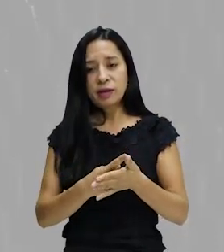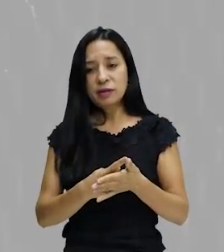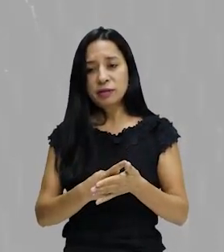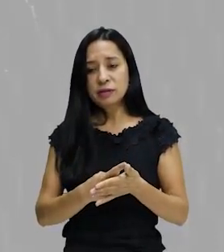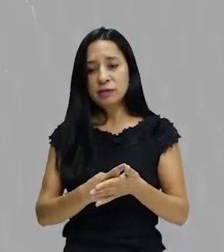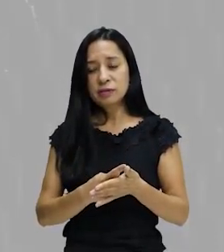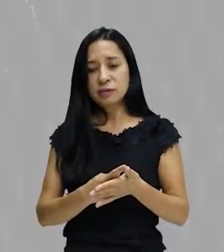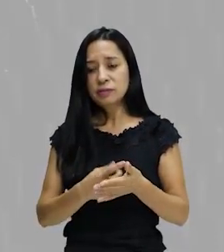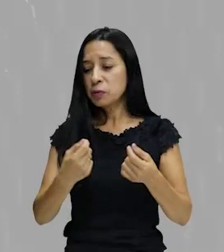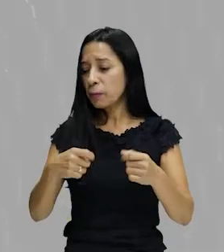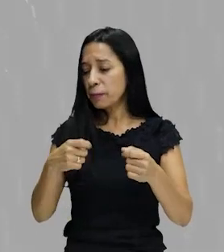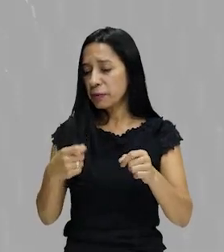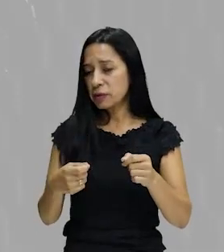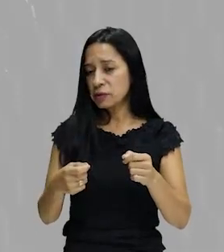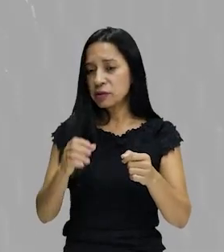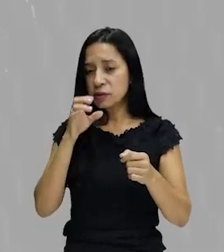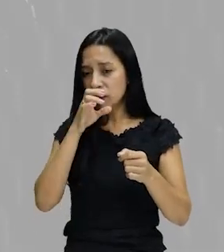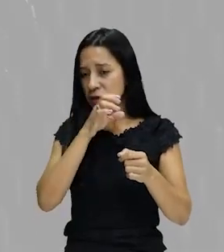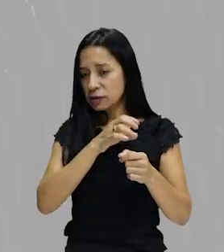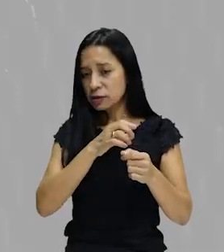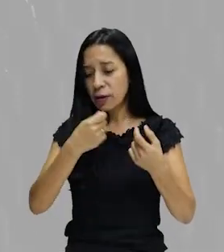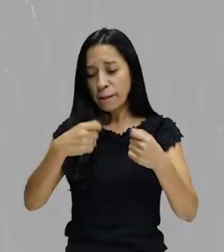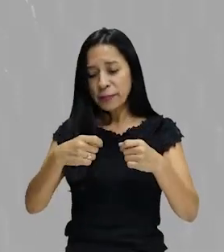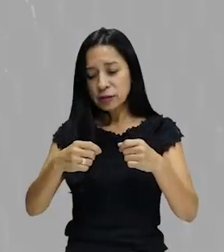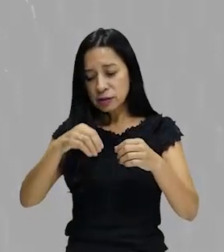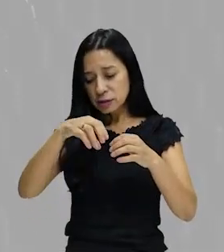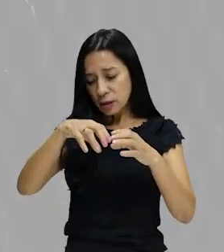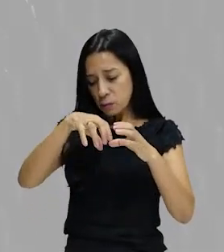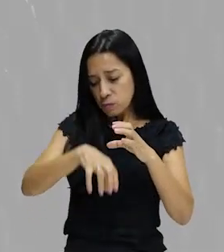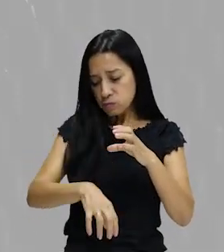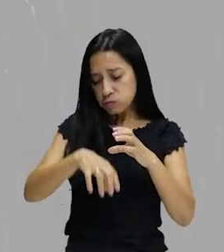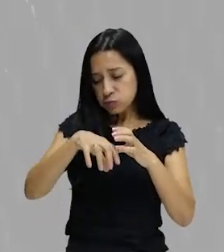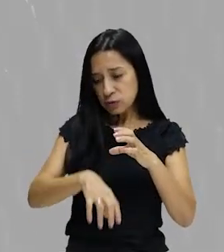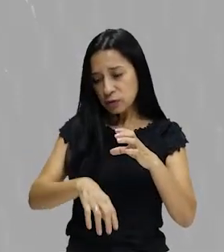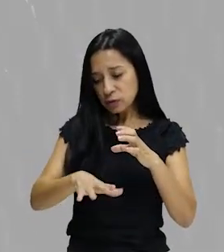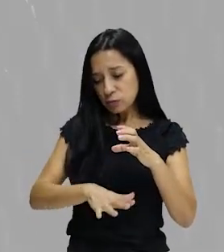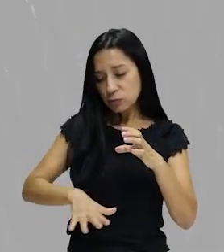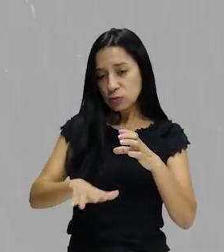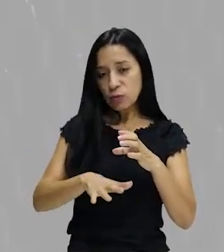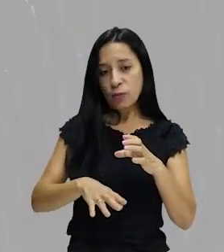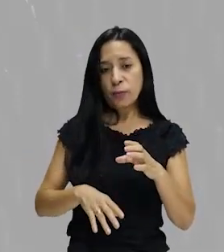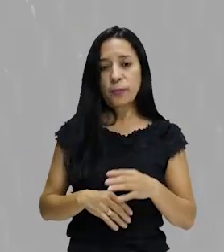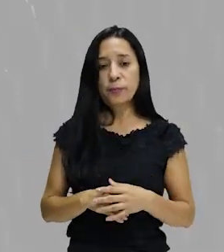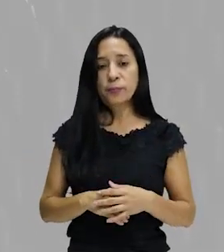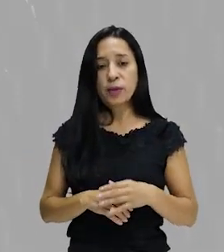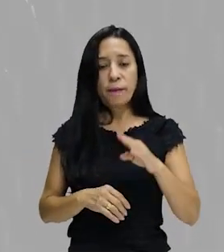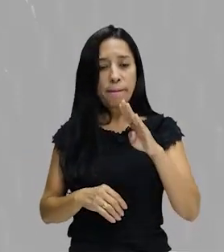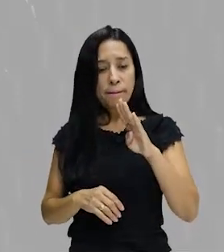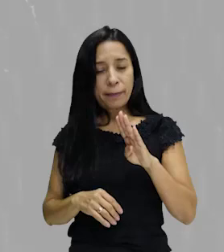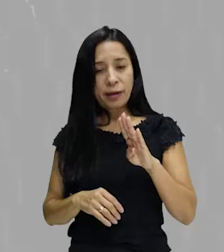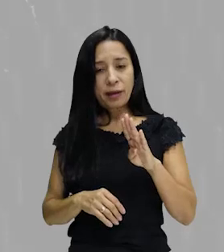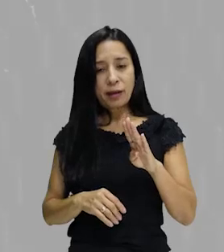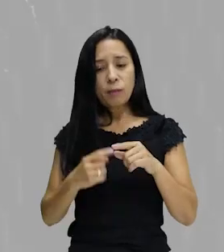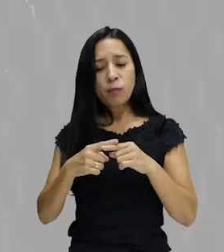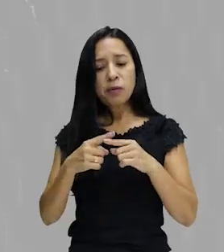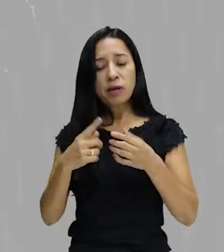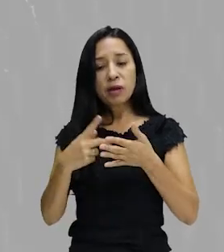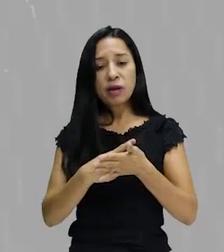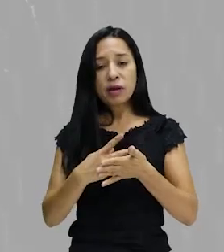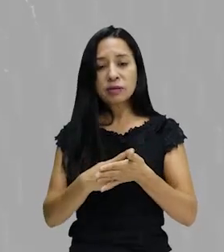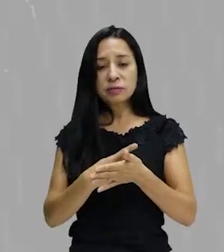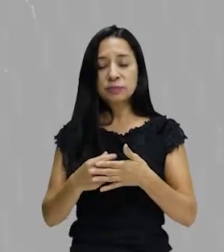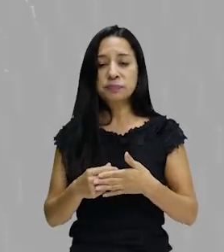estaca ela não precisa ser aquecida, ela tem que ser empurrada para baixo, certo? A letra B, conservação da quantidade de movimento